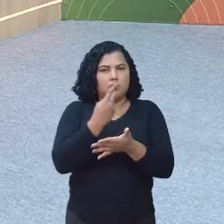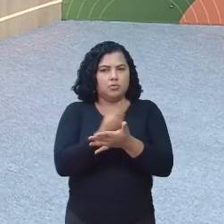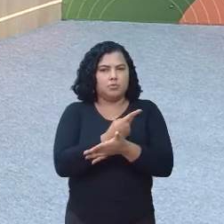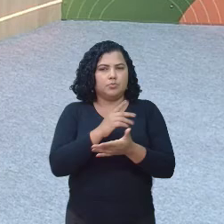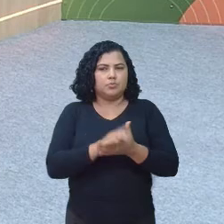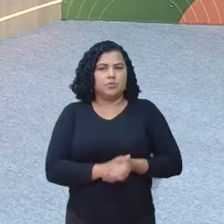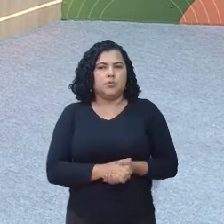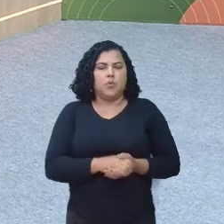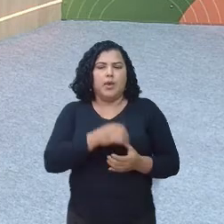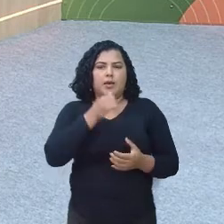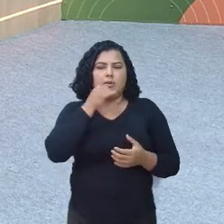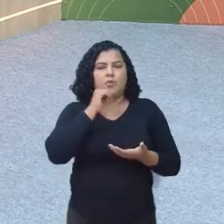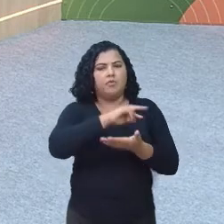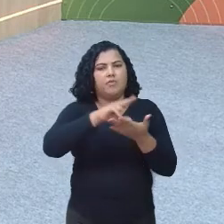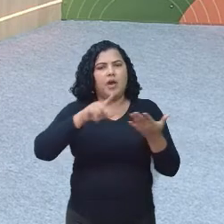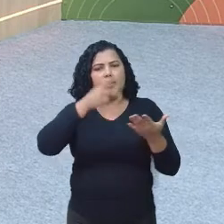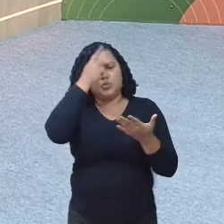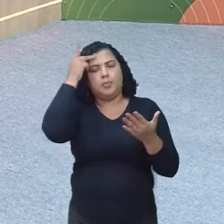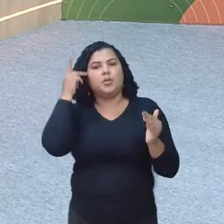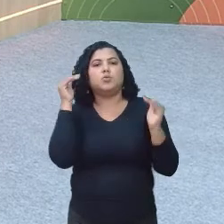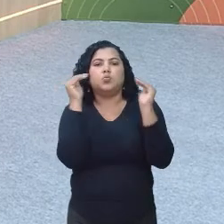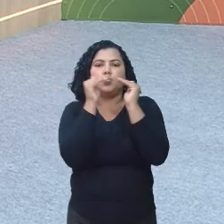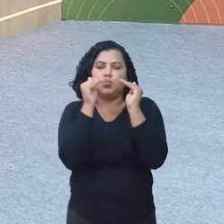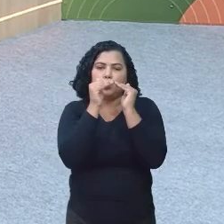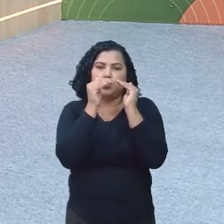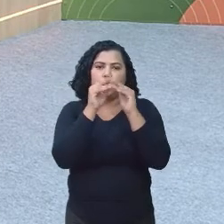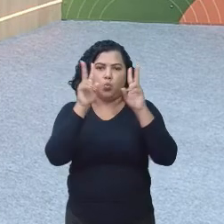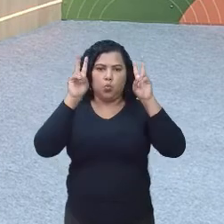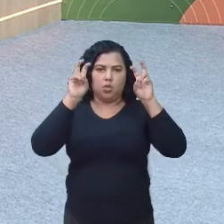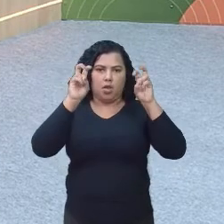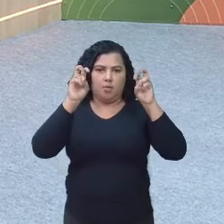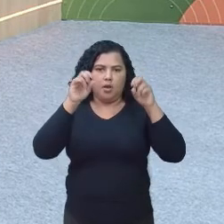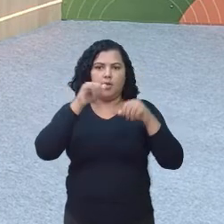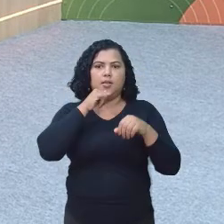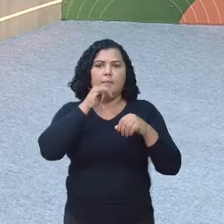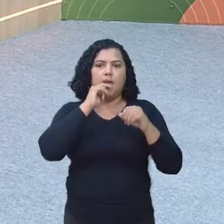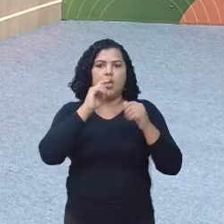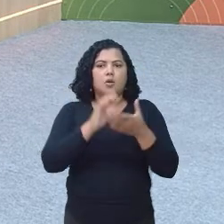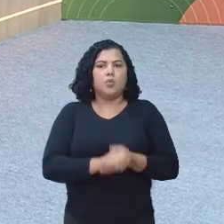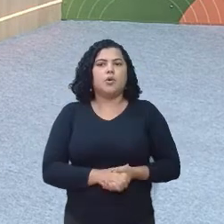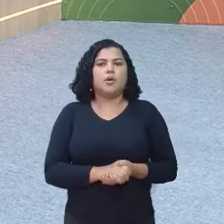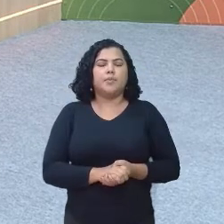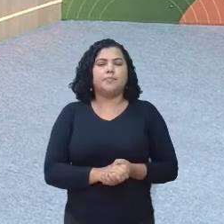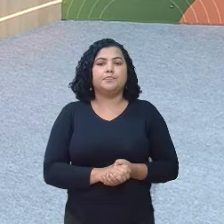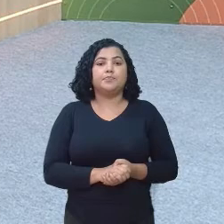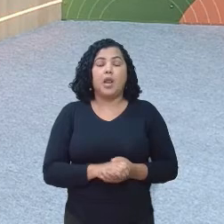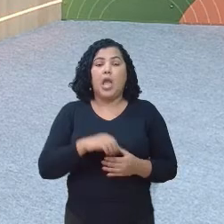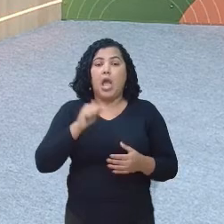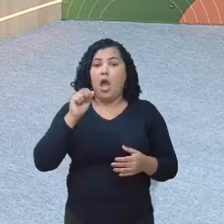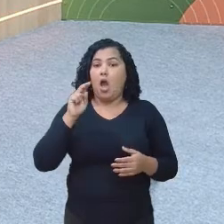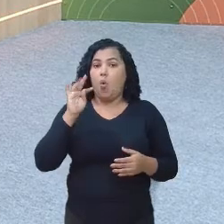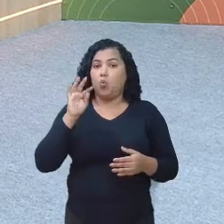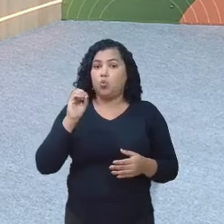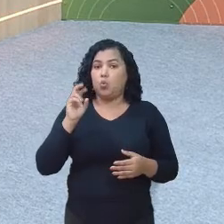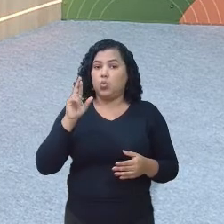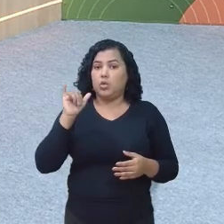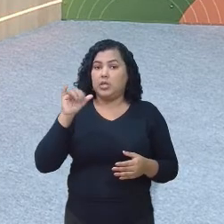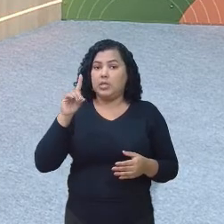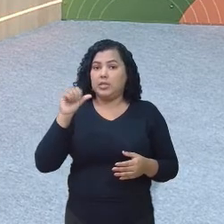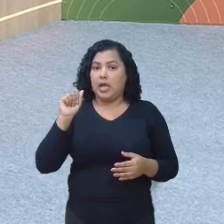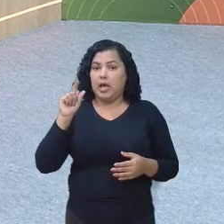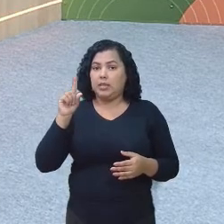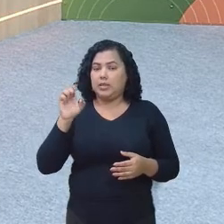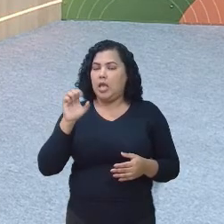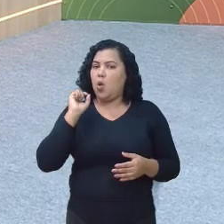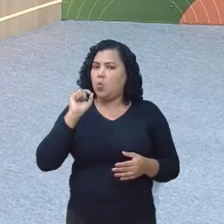é quando muita gente concorda sobre um assunto. O argumento de autoridade, que é quando a gente tem um especialista falando sobre um tema